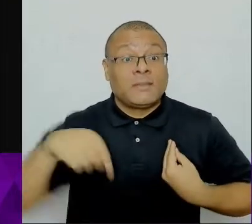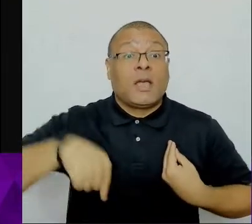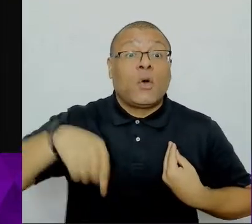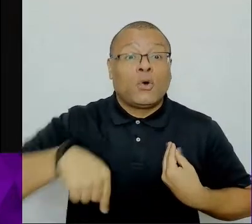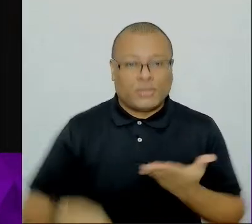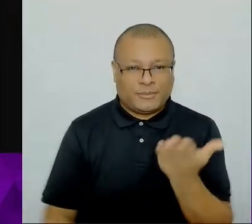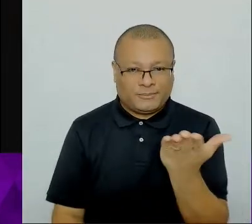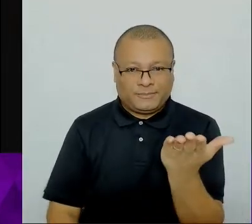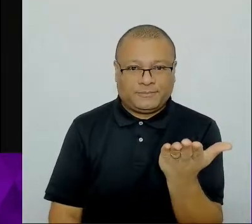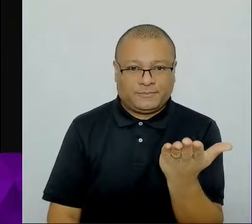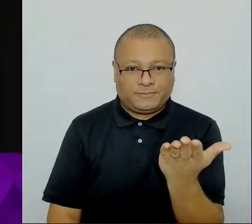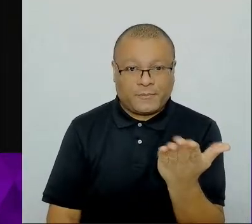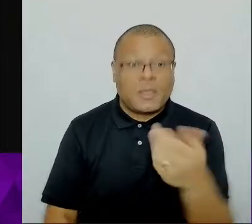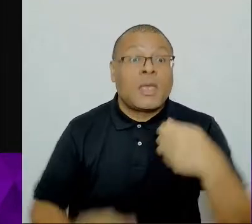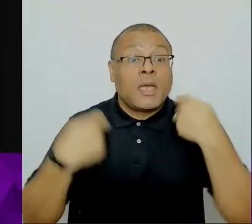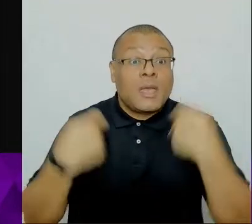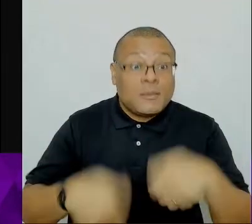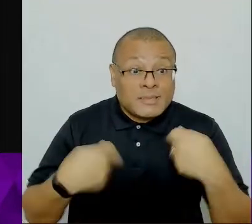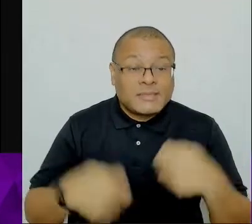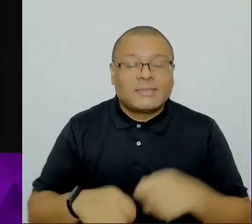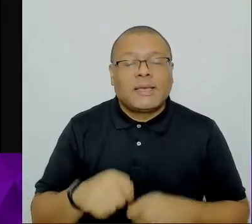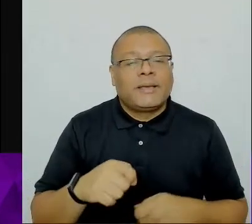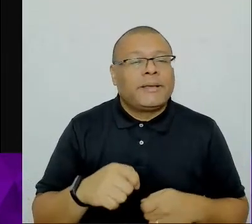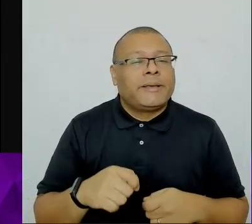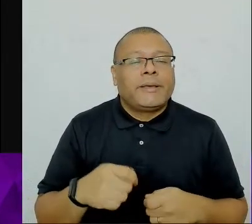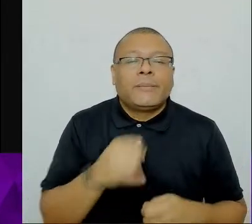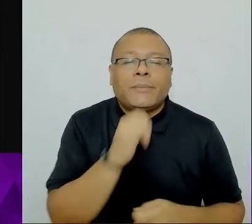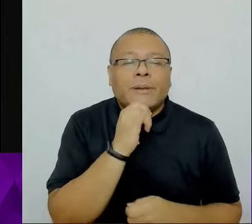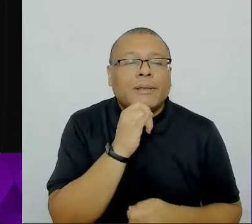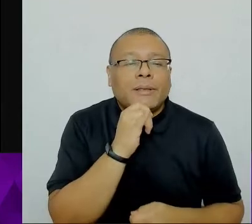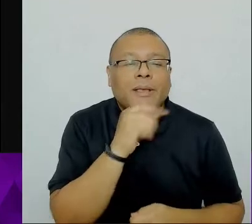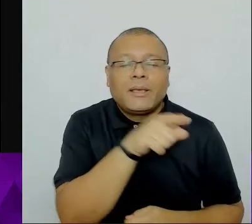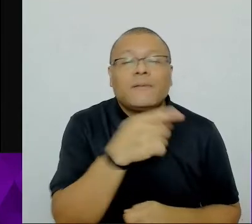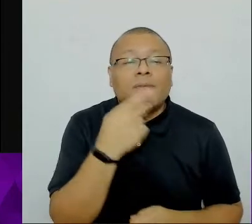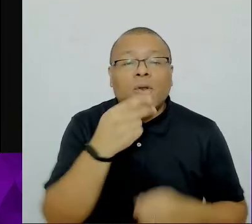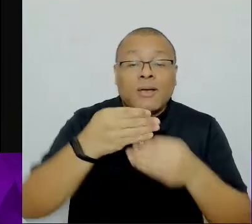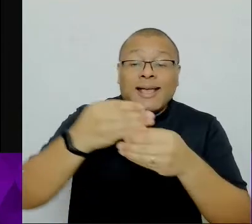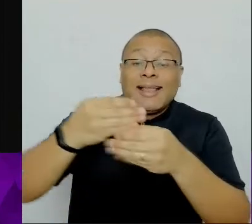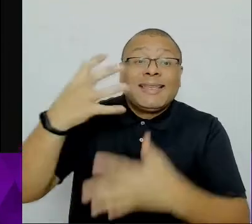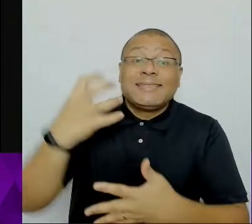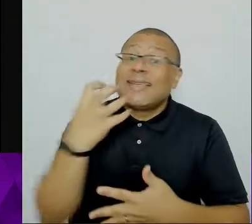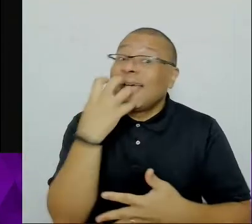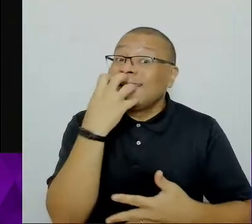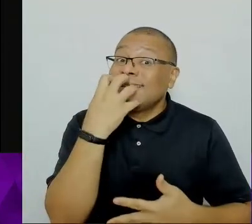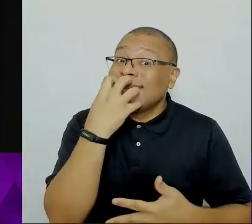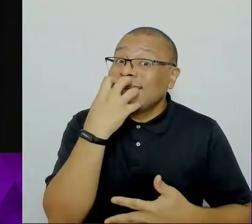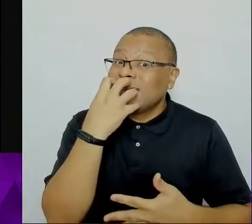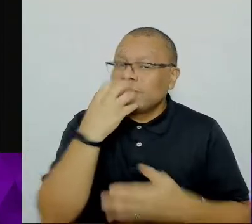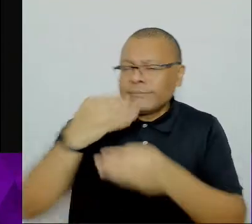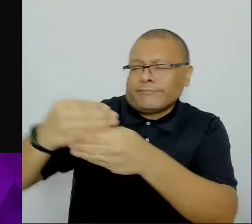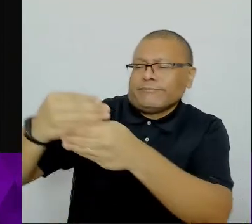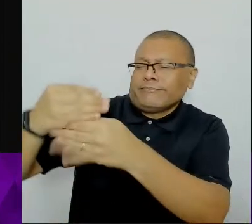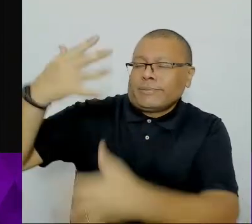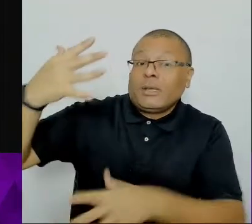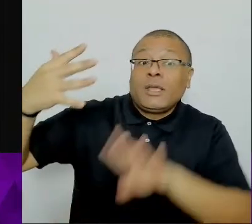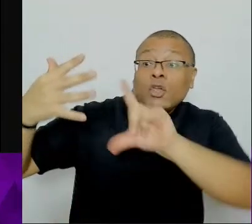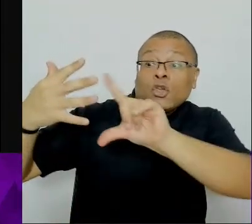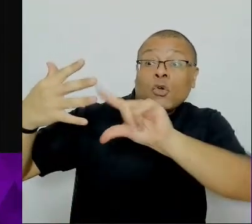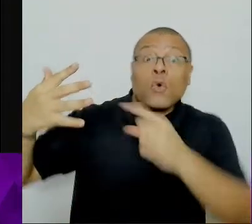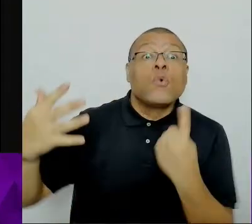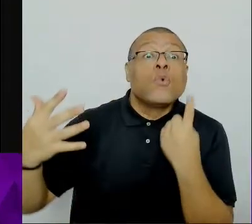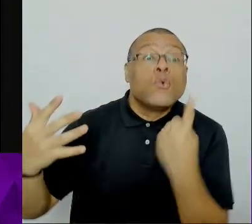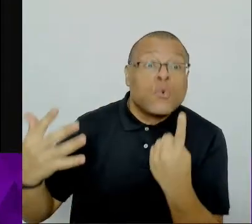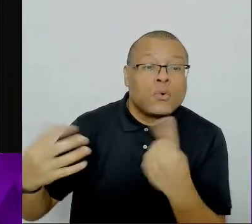vamos imaginar que a gente precisa fornecer para a nossa API uma lista de cães e também fornecer apenas um cachorro através de um identificador único. Qual seria